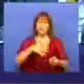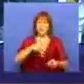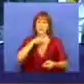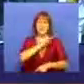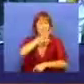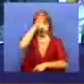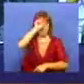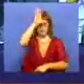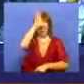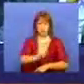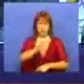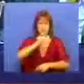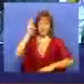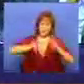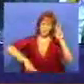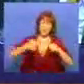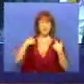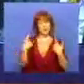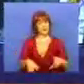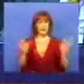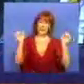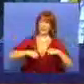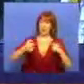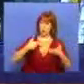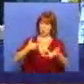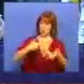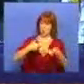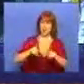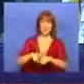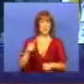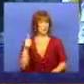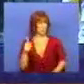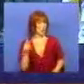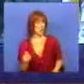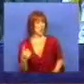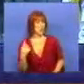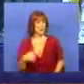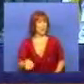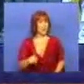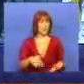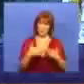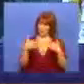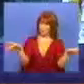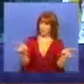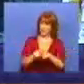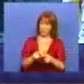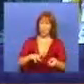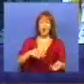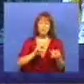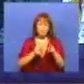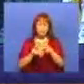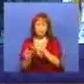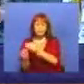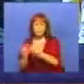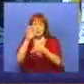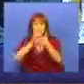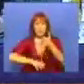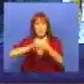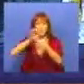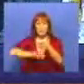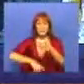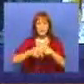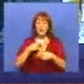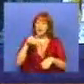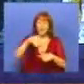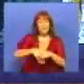Sr. Ministro de Estado e das Finanças, já que estamos de acordo e da parte do Bloco de Esquerda estaremos abertos a uma reformulação do texto, porque